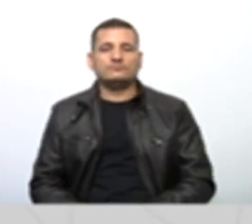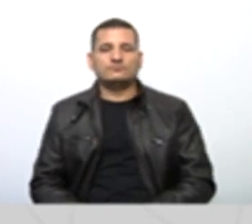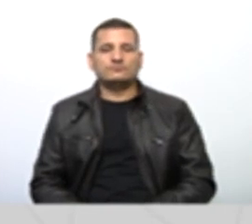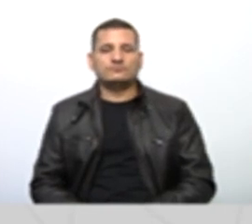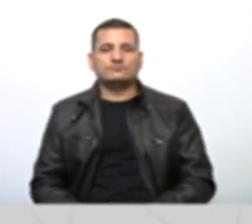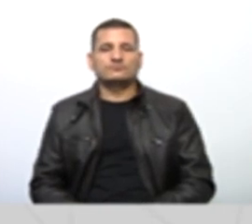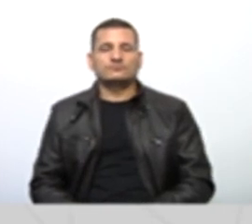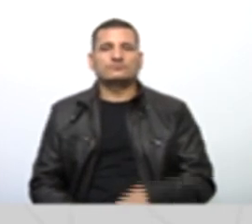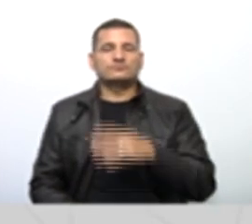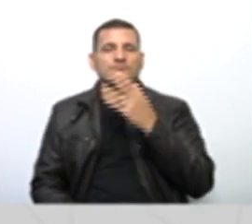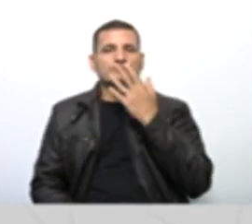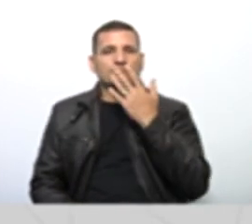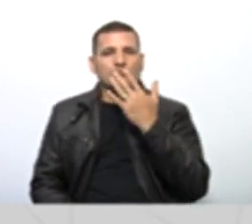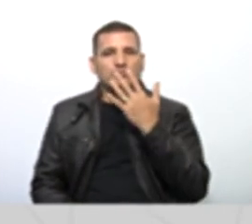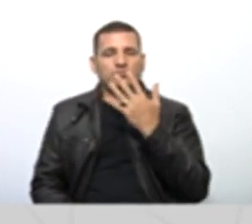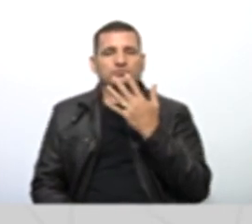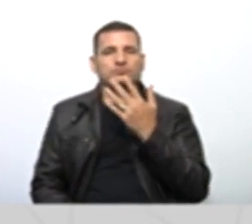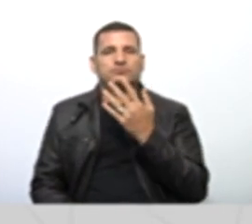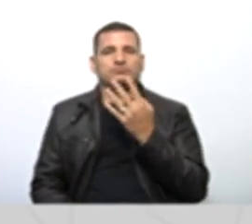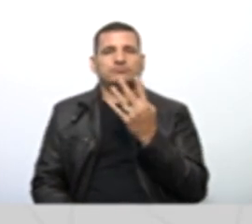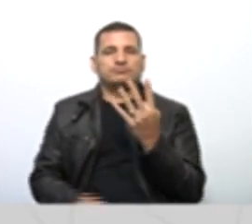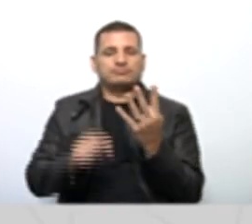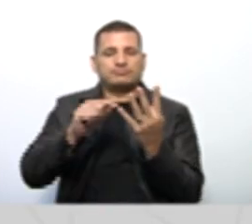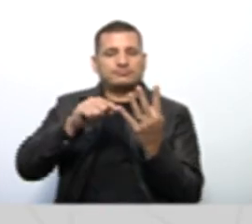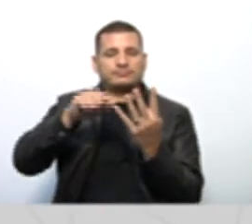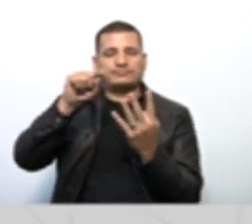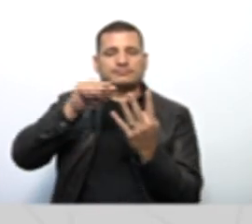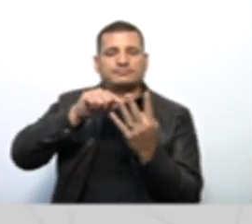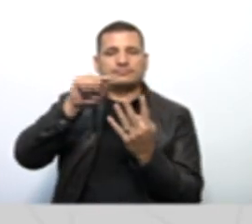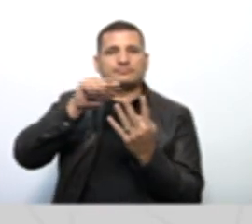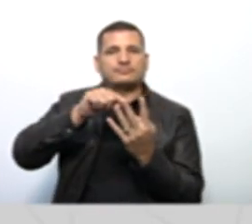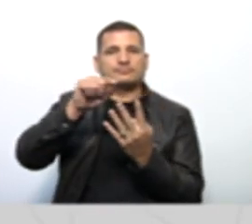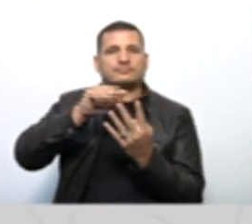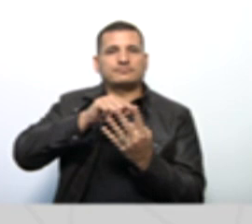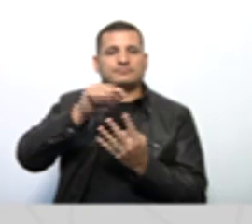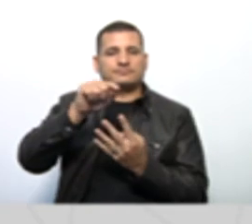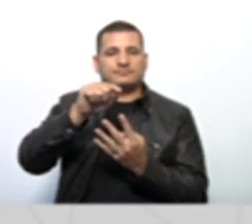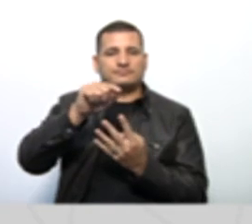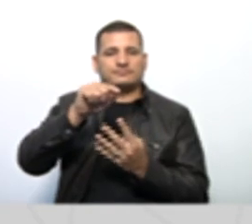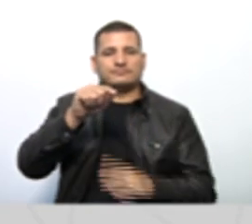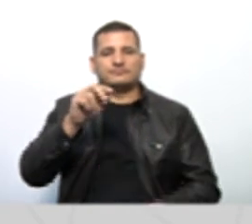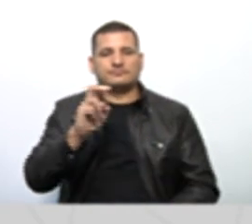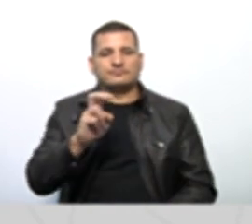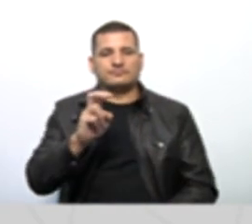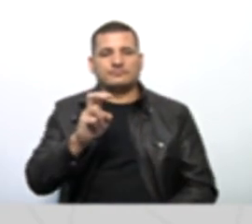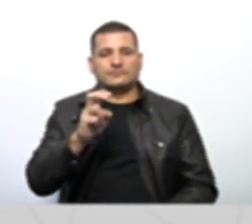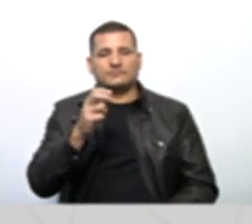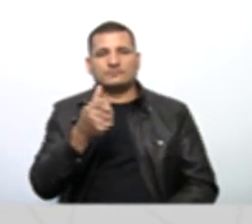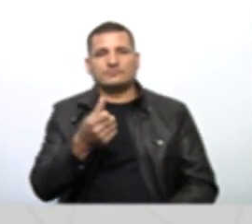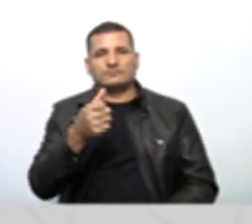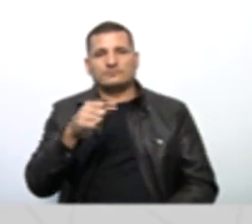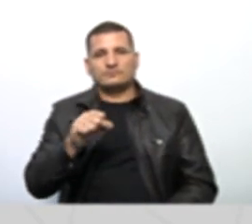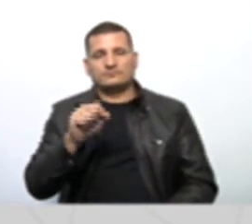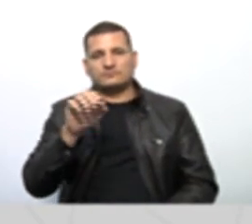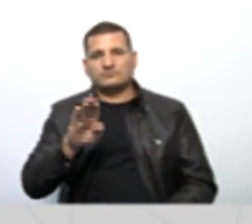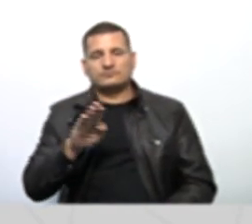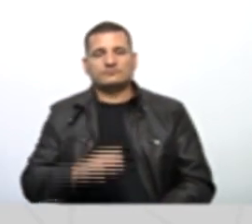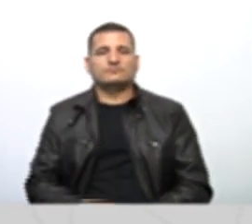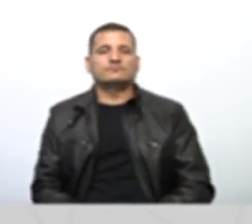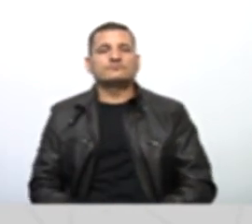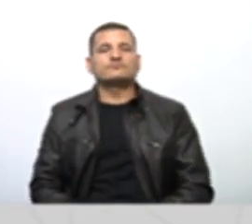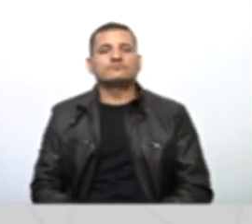código de cores pessoal que nós utilizamos para fazer a conectorizados ação seja a ponta do cabo